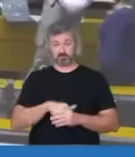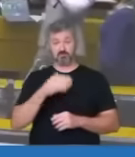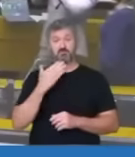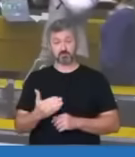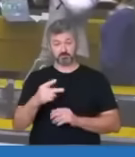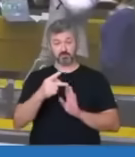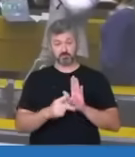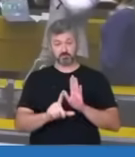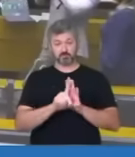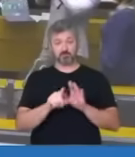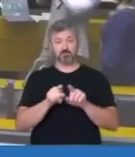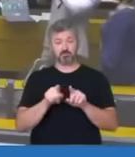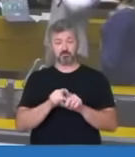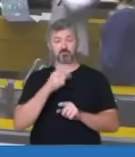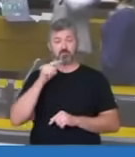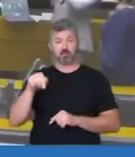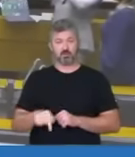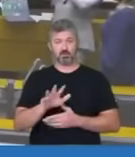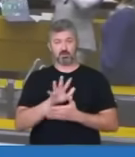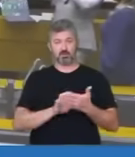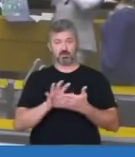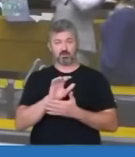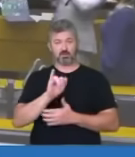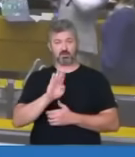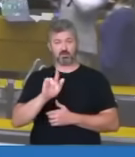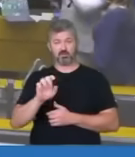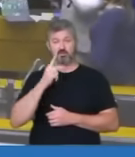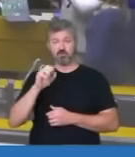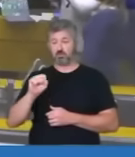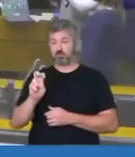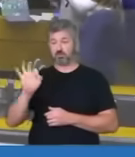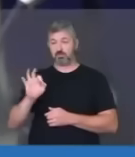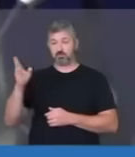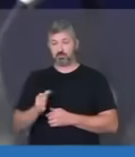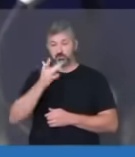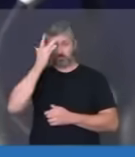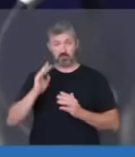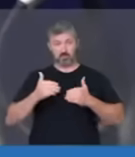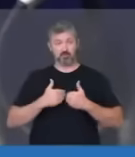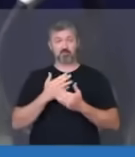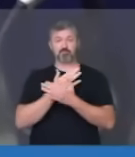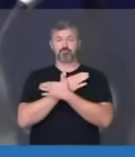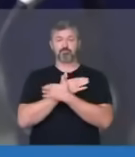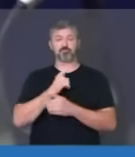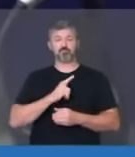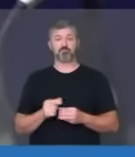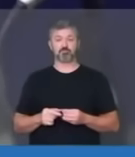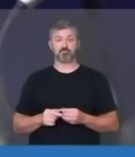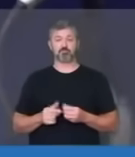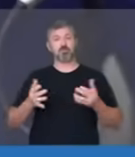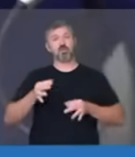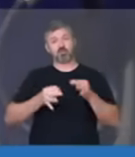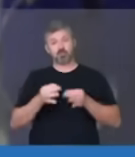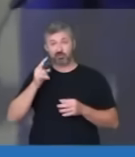favorável, e eu quero registrar aqui um dado do IBGE que diz que 85% dos autistas estão desempregados. Era justo, e fico